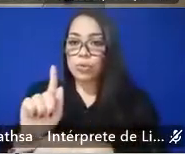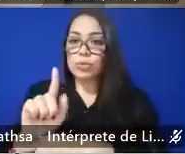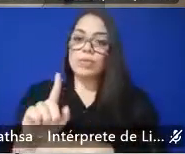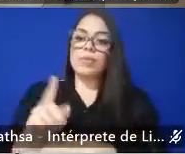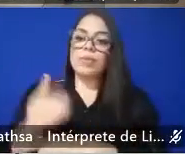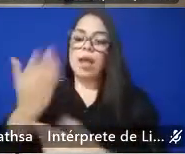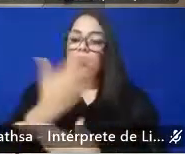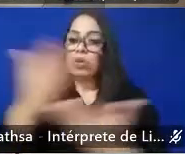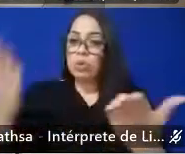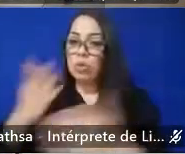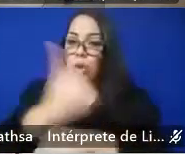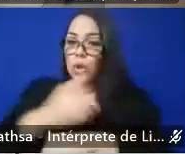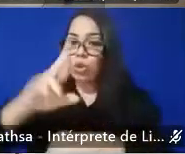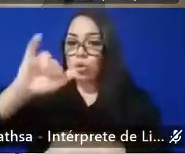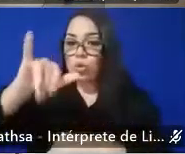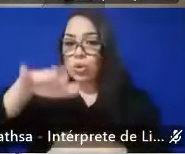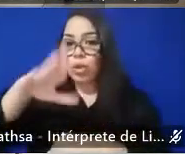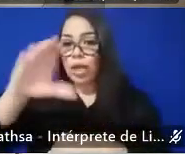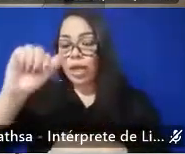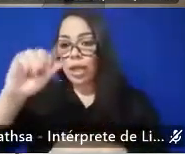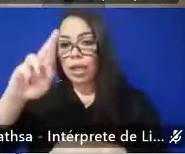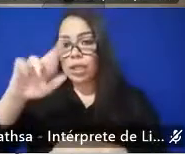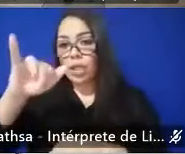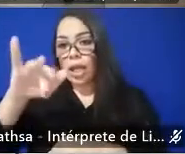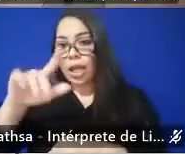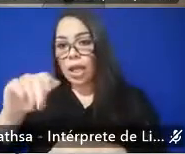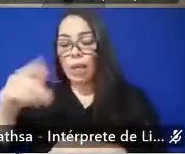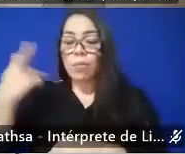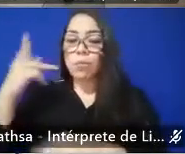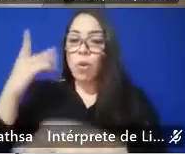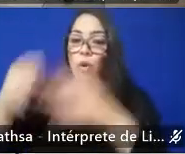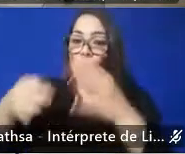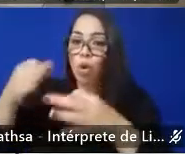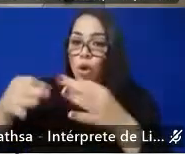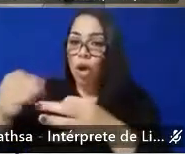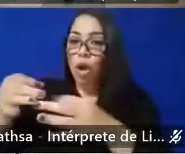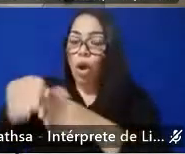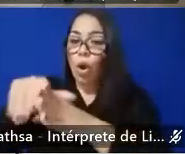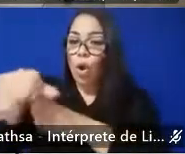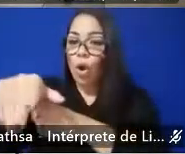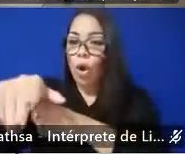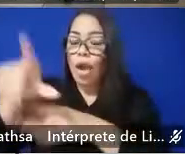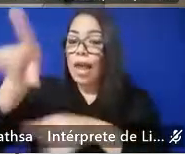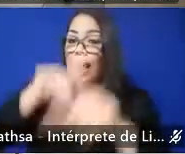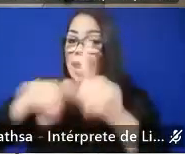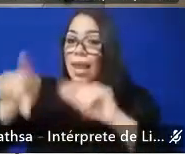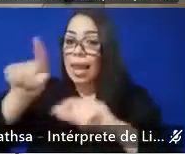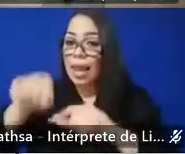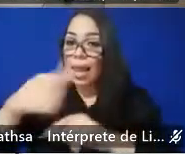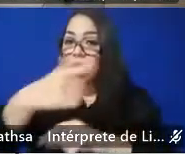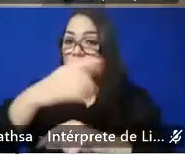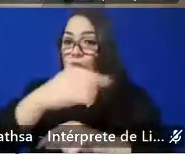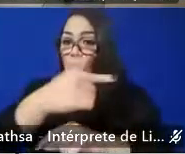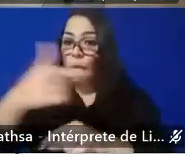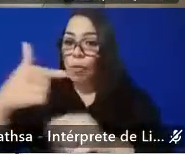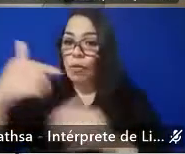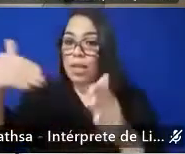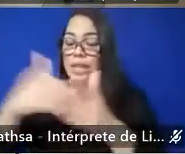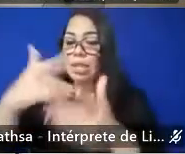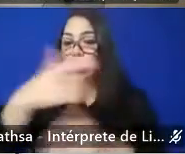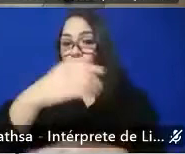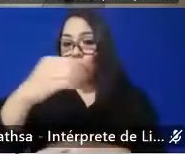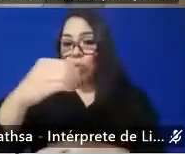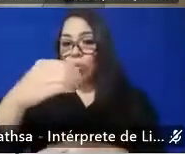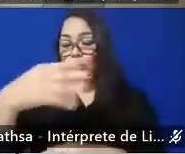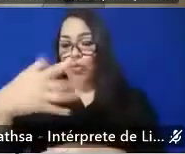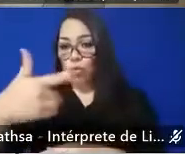Ribeiro Martin Procurador de Justiça corregedor-geral eleito para o biênio 2022/2023 quatro